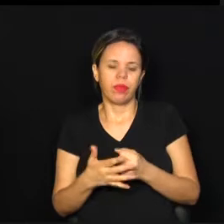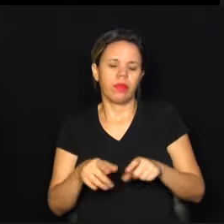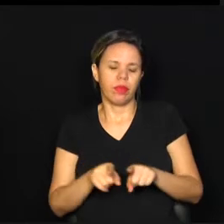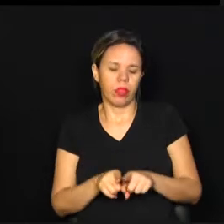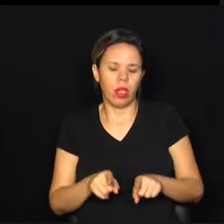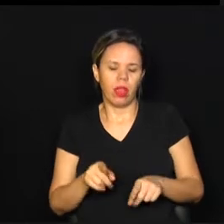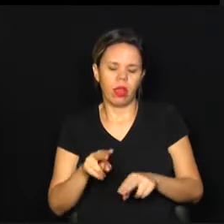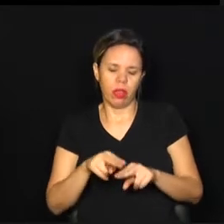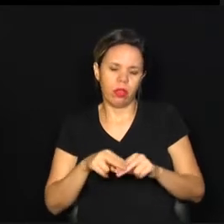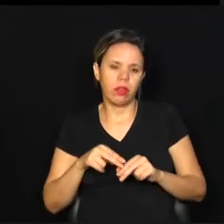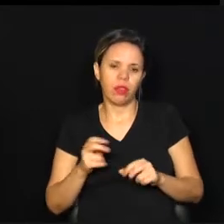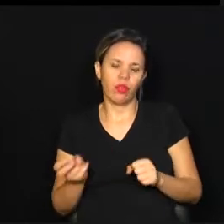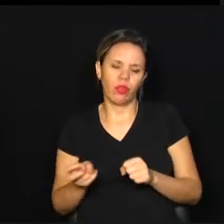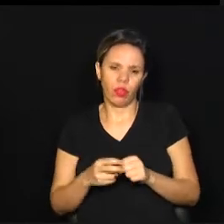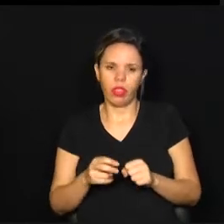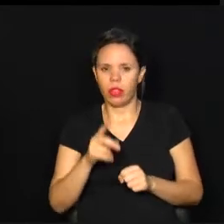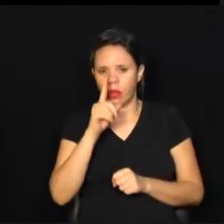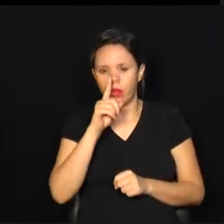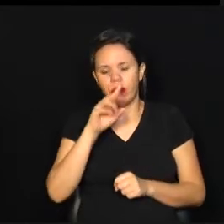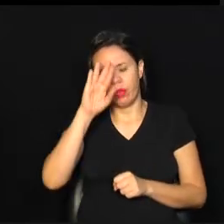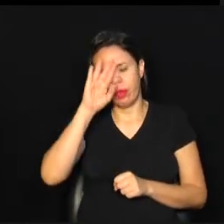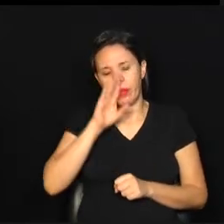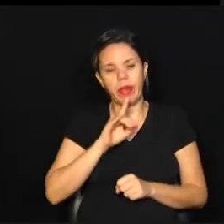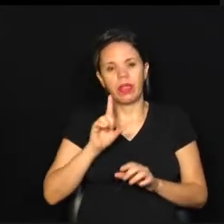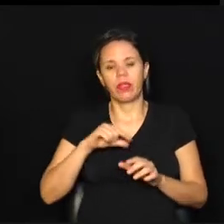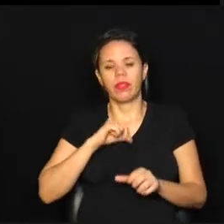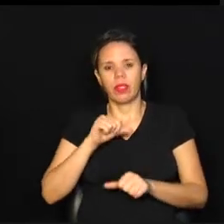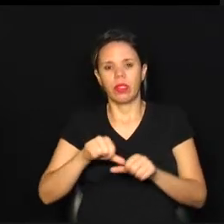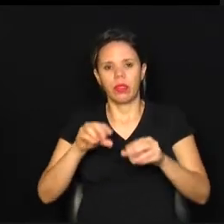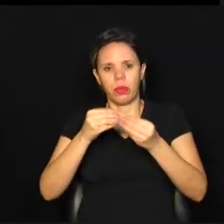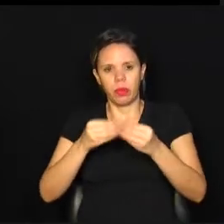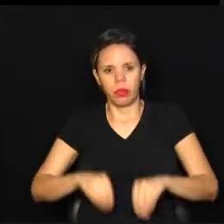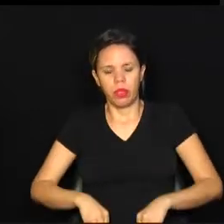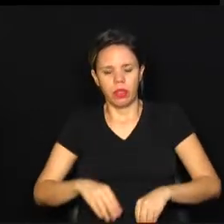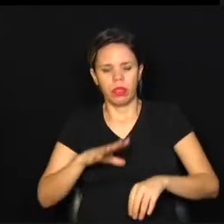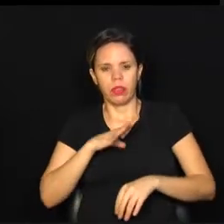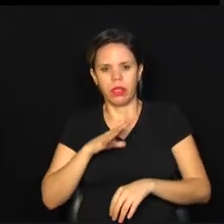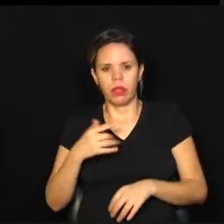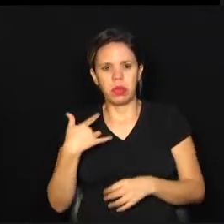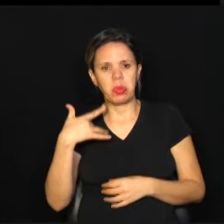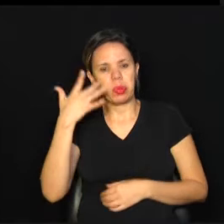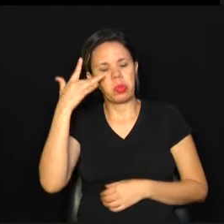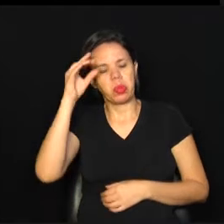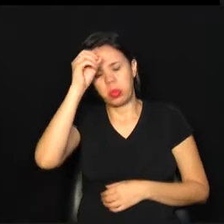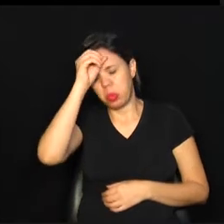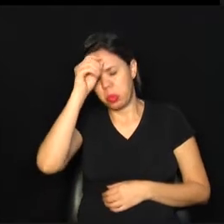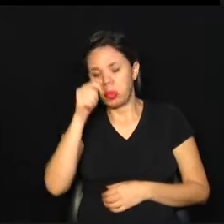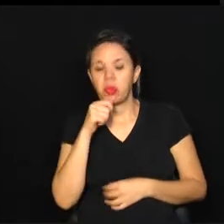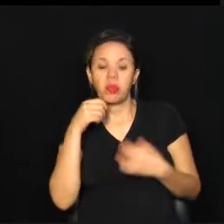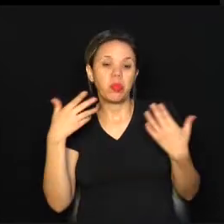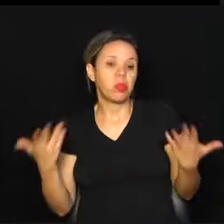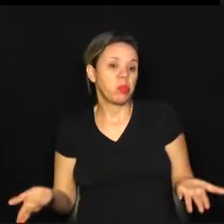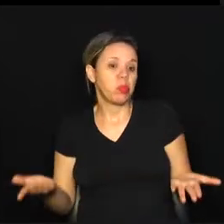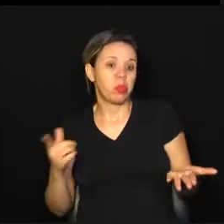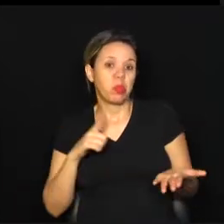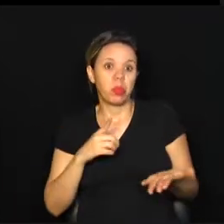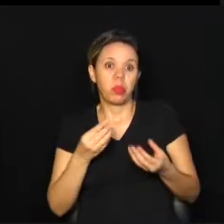tem um impacto muito grande no desenho da cidade. A gente não sabe ainda que impacto